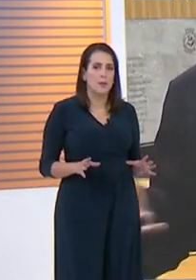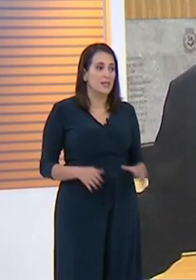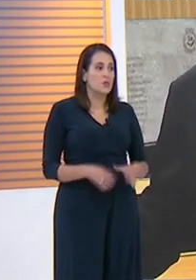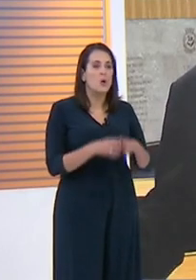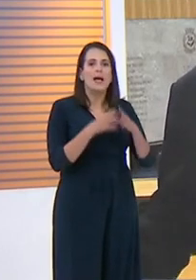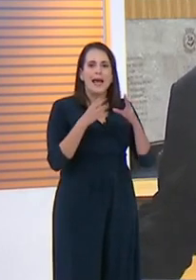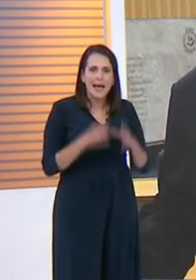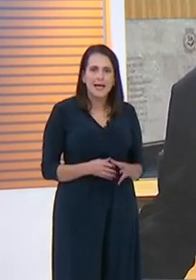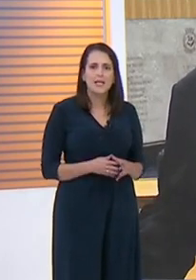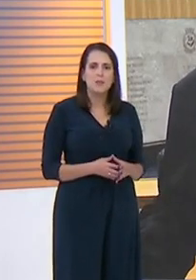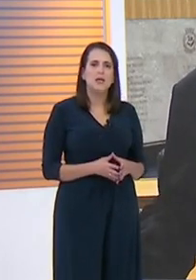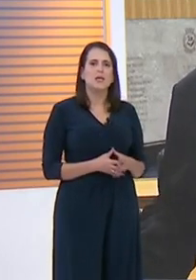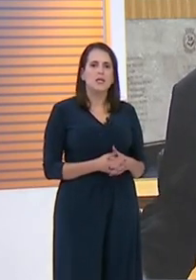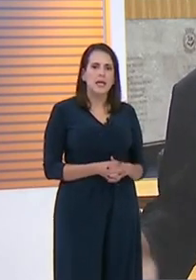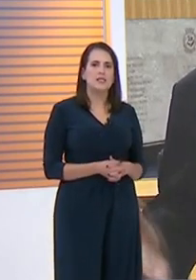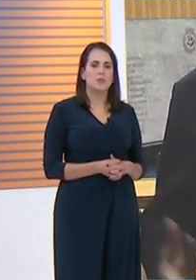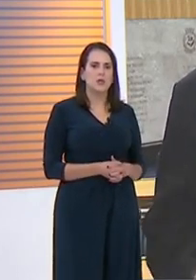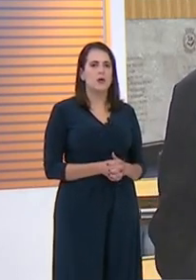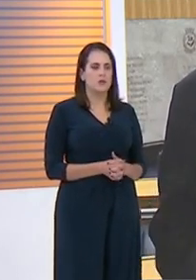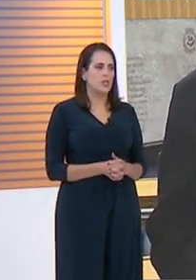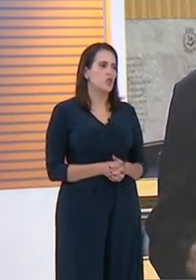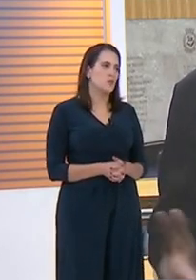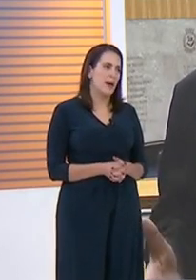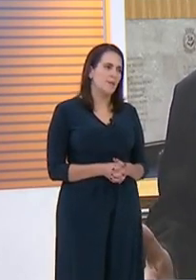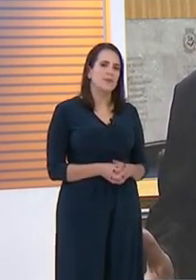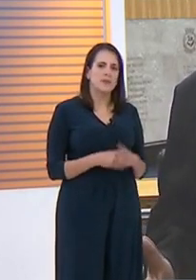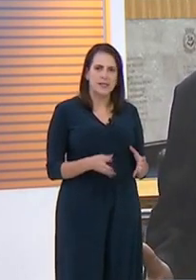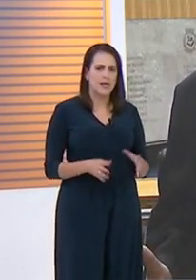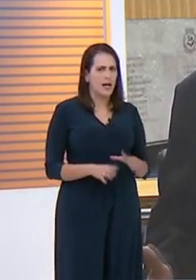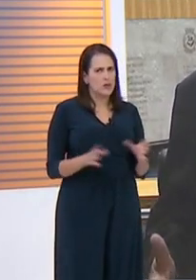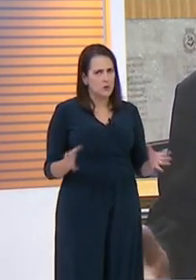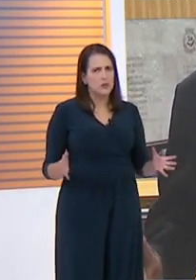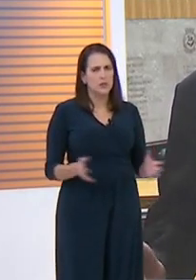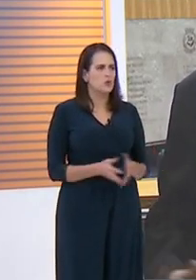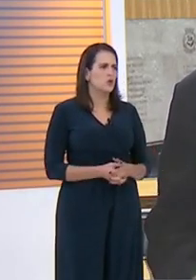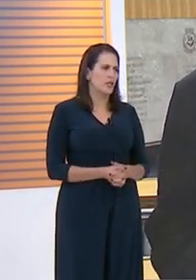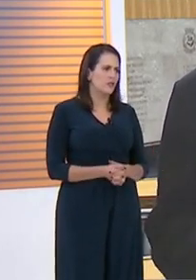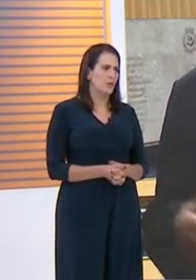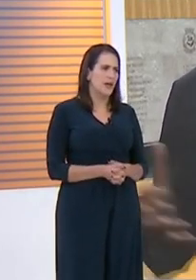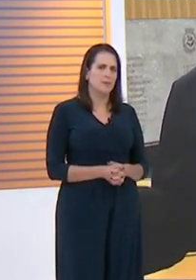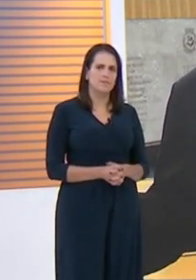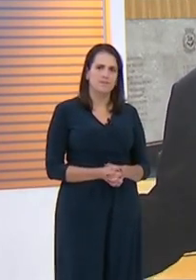desculpa, né? O racismo é crime e tem que ser punido, é isso que a gente espera nesse caso e em tantos outros que a gente vê por aí.